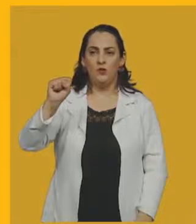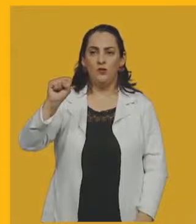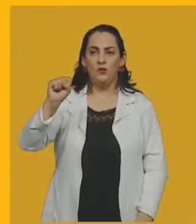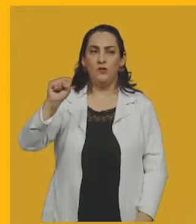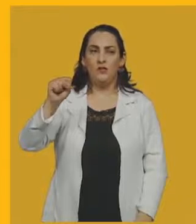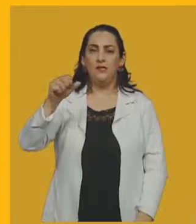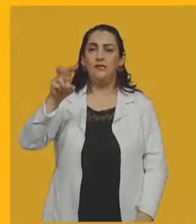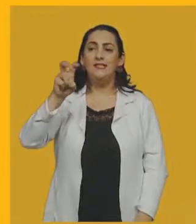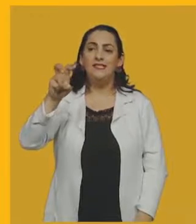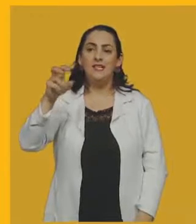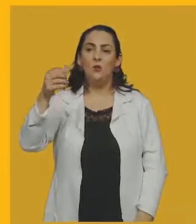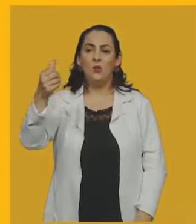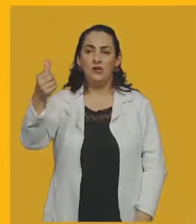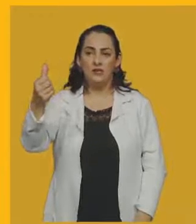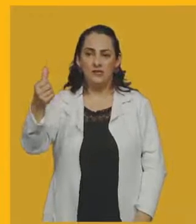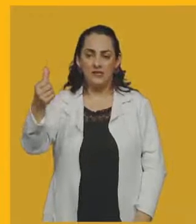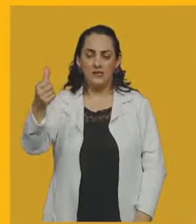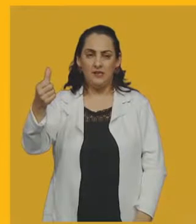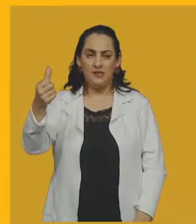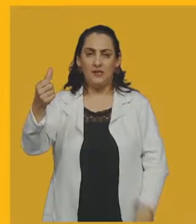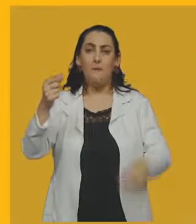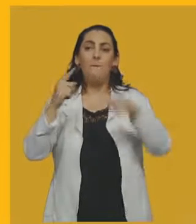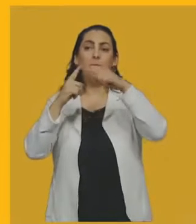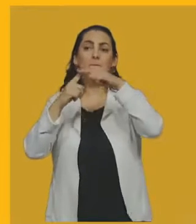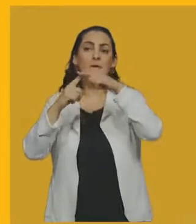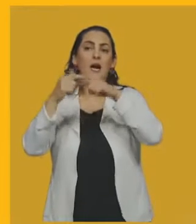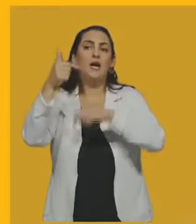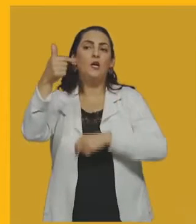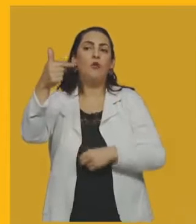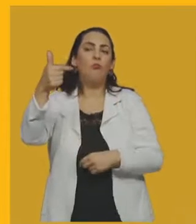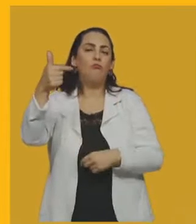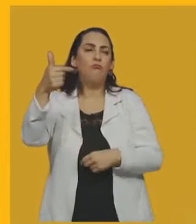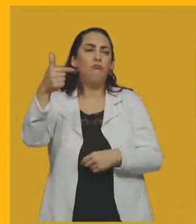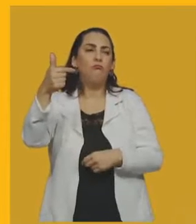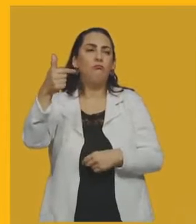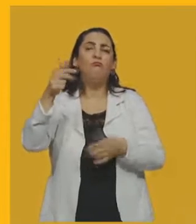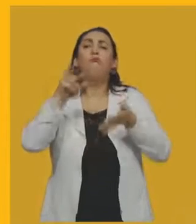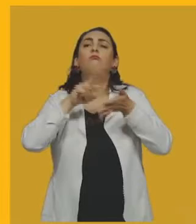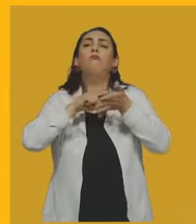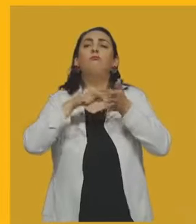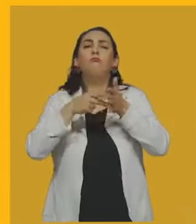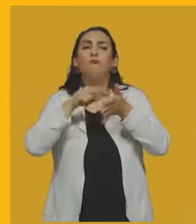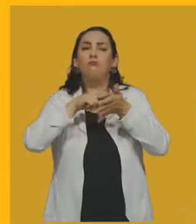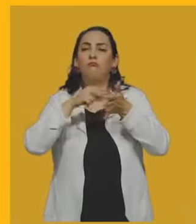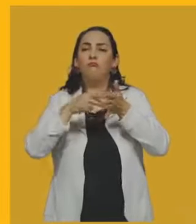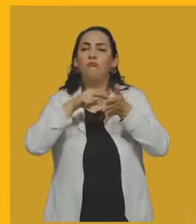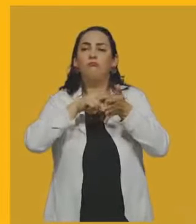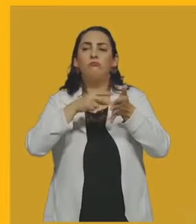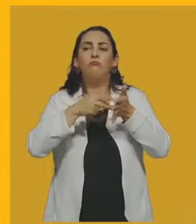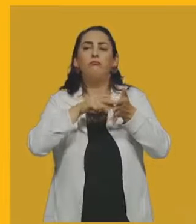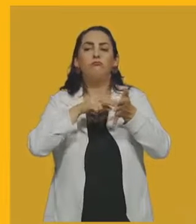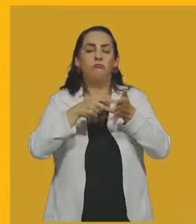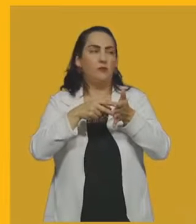56 e uma carga de mais 2. O que isso quer dizer, gente? Isso quer dizer que